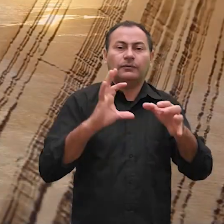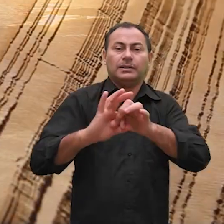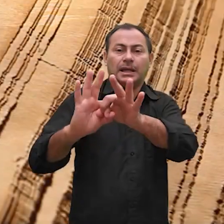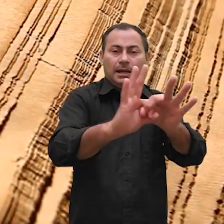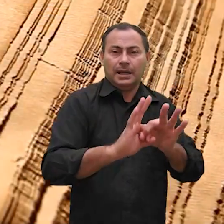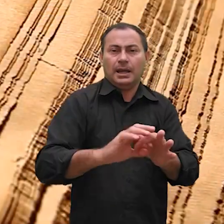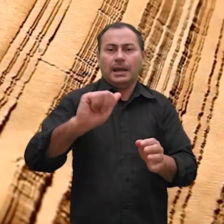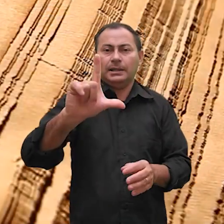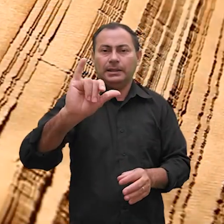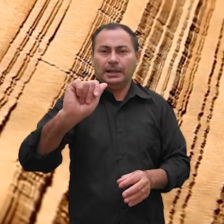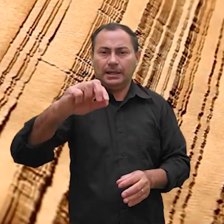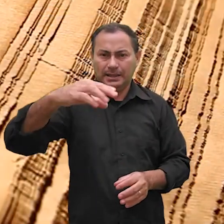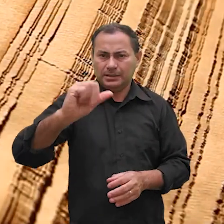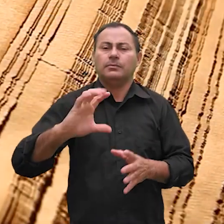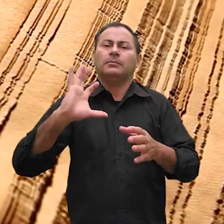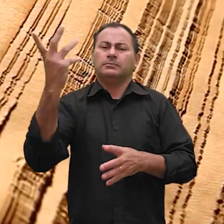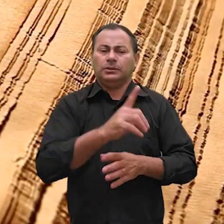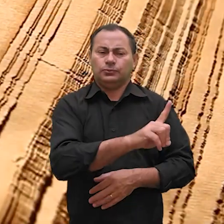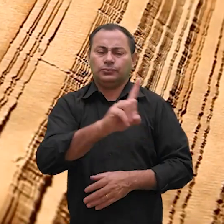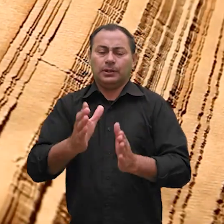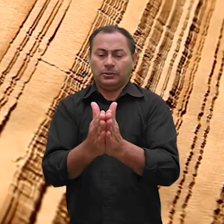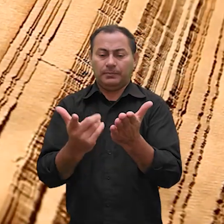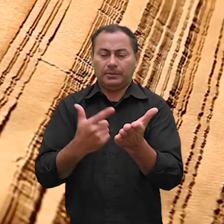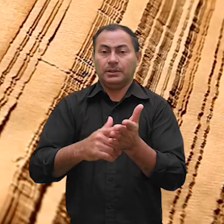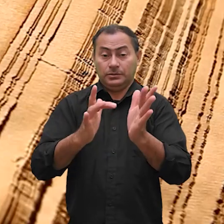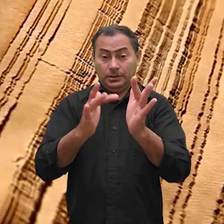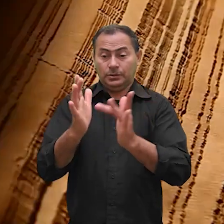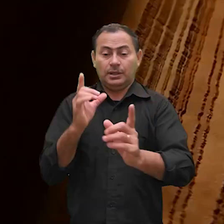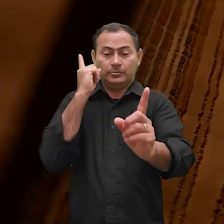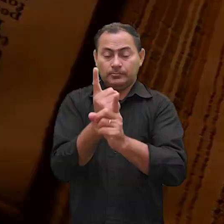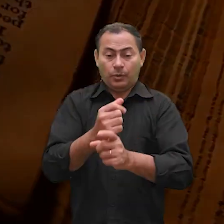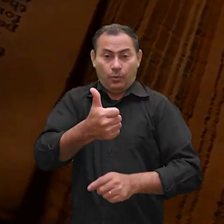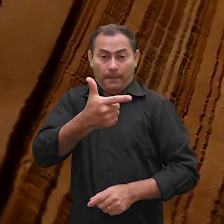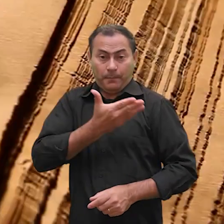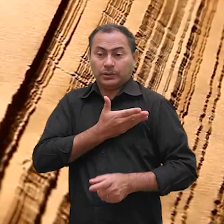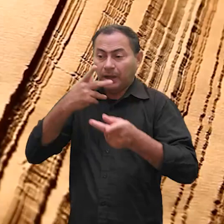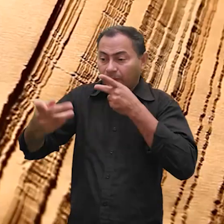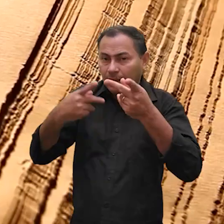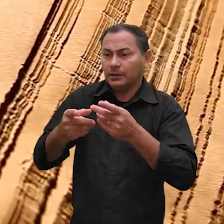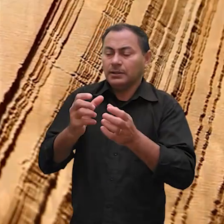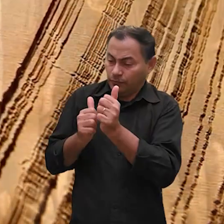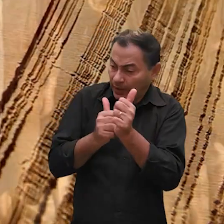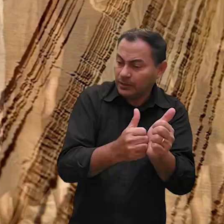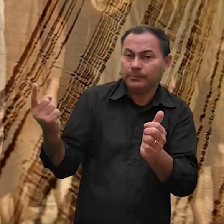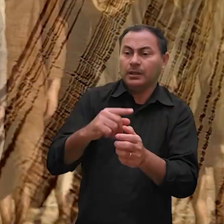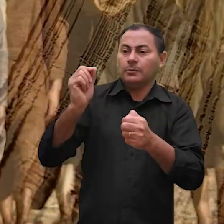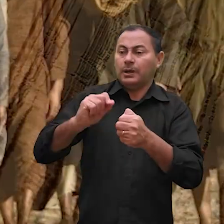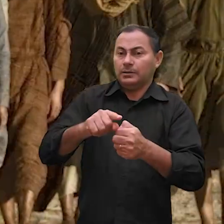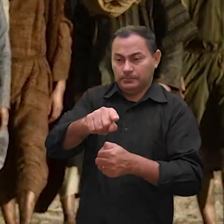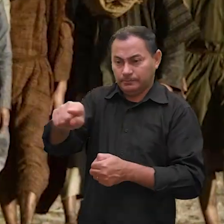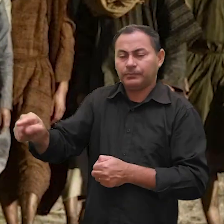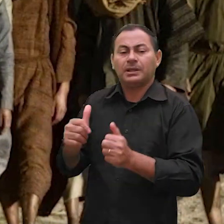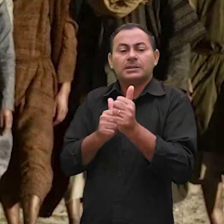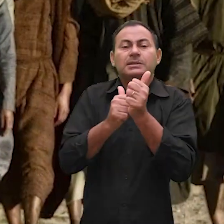homem para fazer uma aliança. Isso acontece ao longo de toda a Bíblia. Quando Jesus encontra os apóstolos, ele diz: siga-me, e